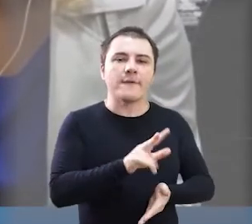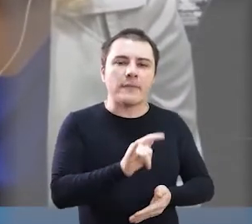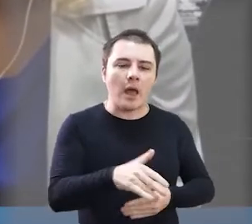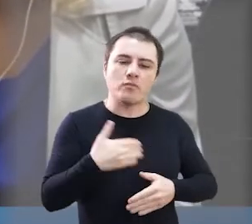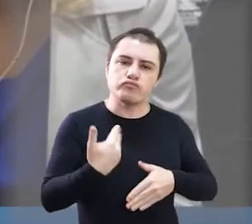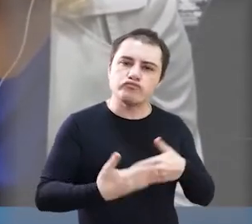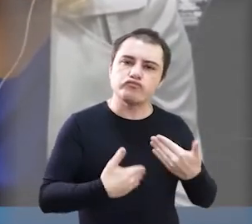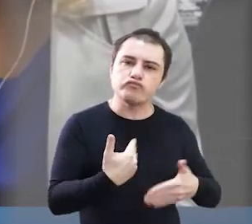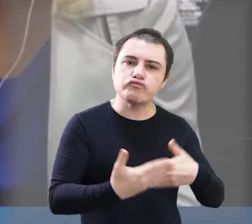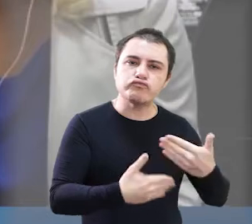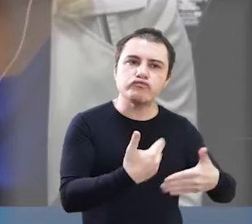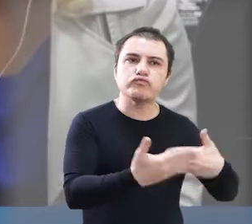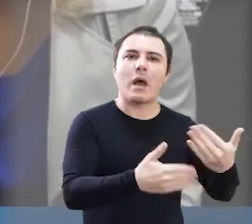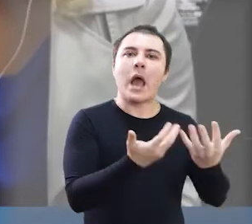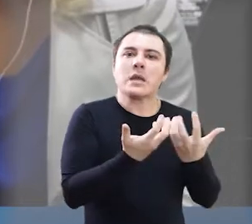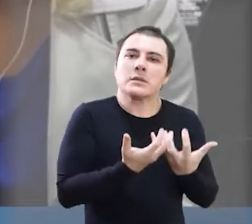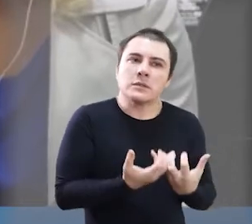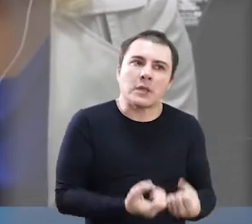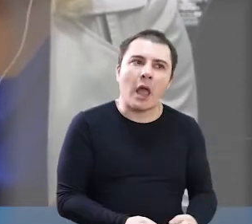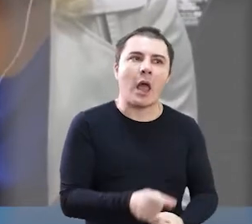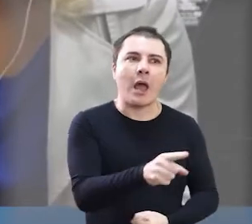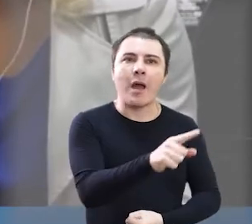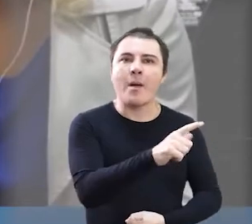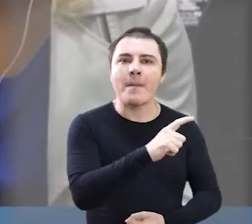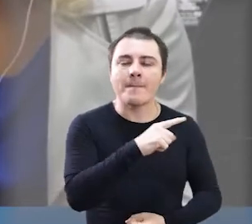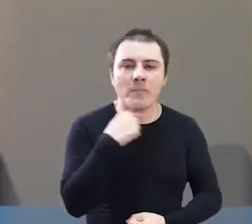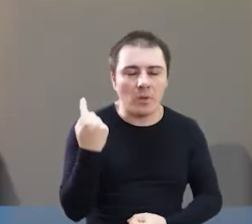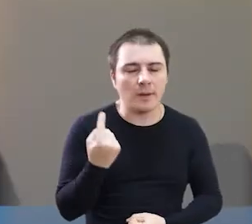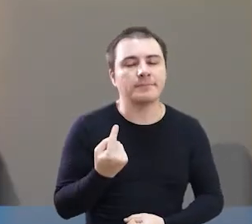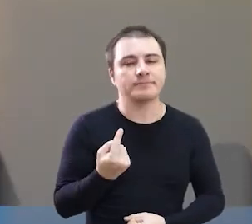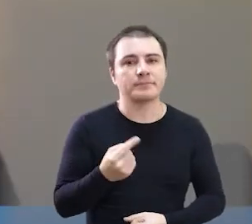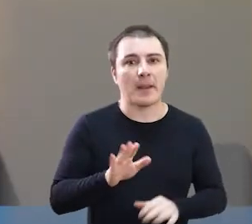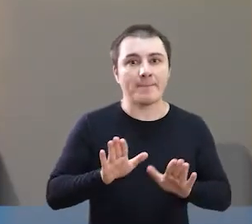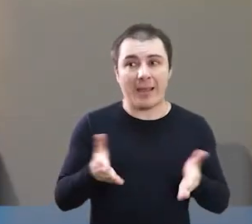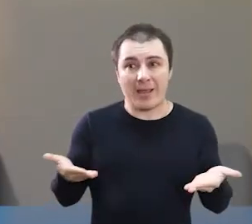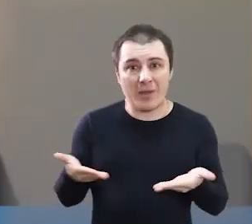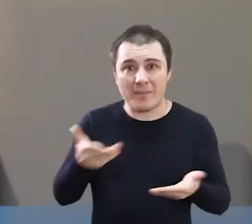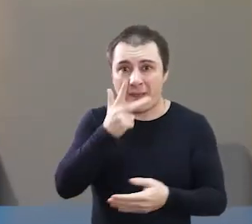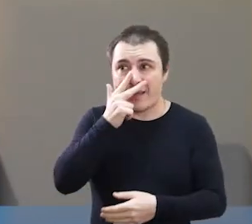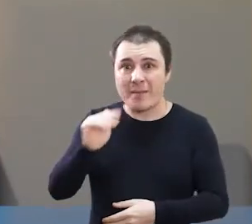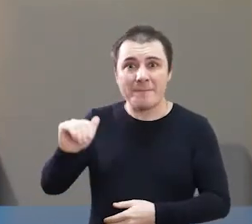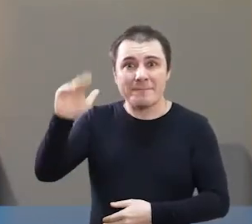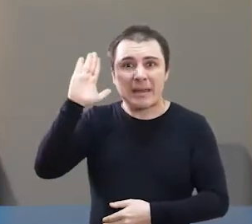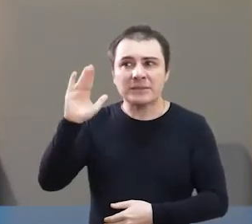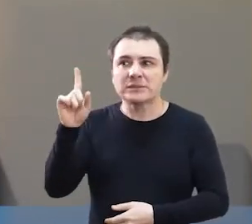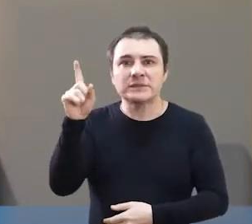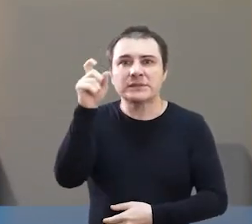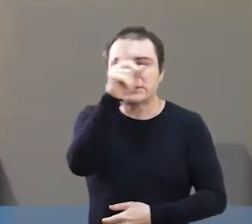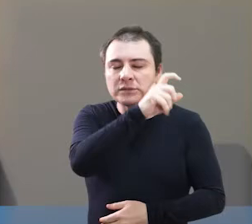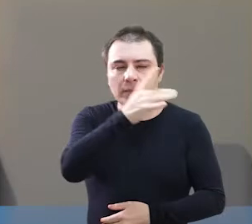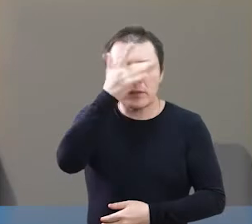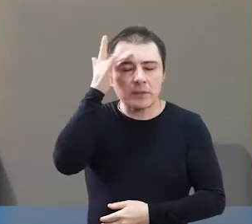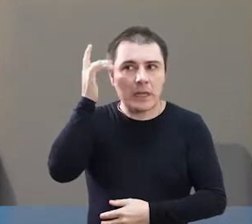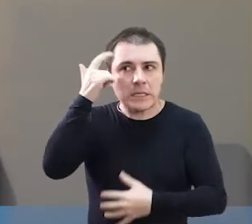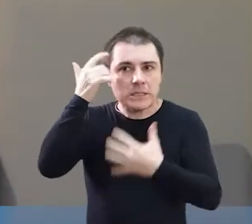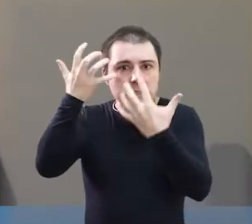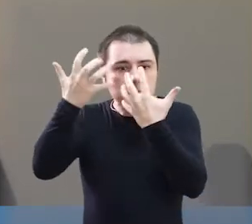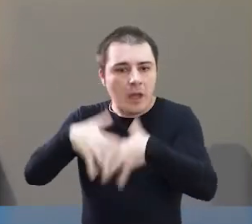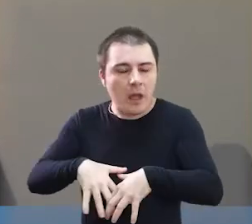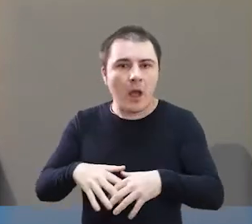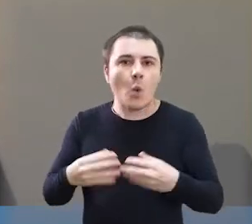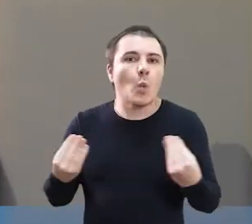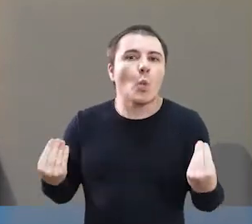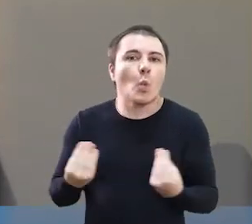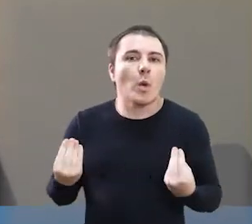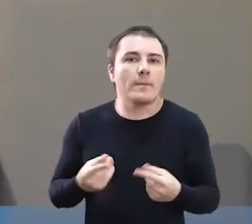uma maneira antecipada, com aquela que é repentina. É muito mais difícil para as pessoas poderem elaborar, passar por todas